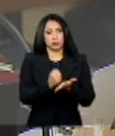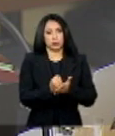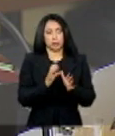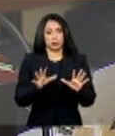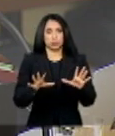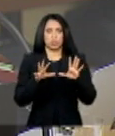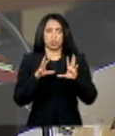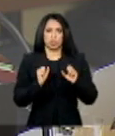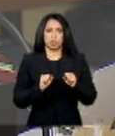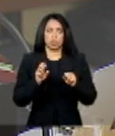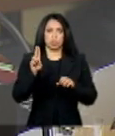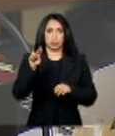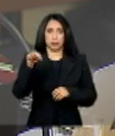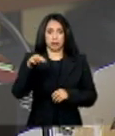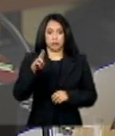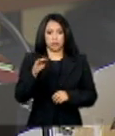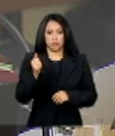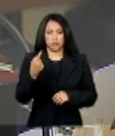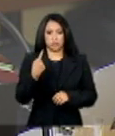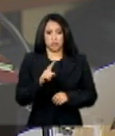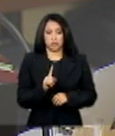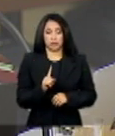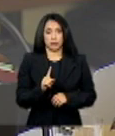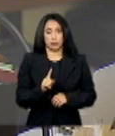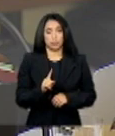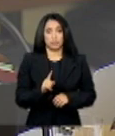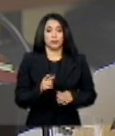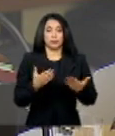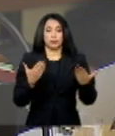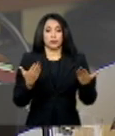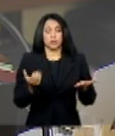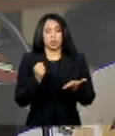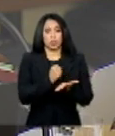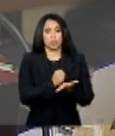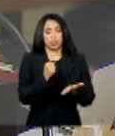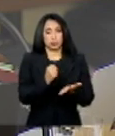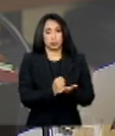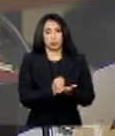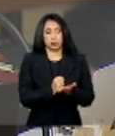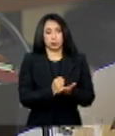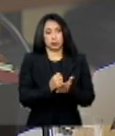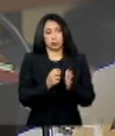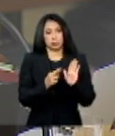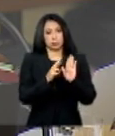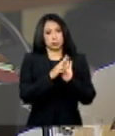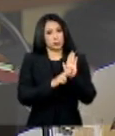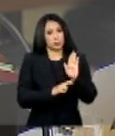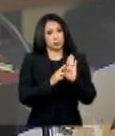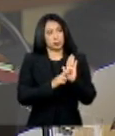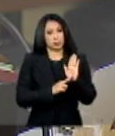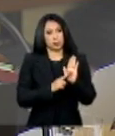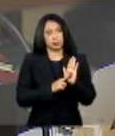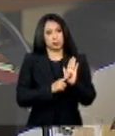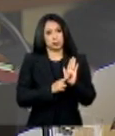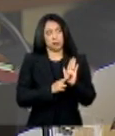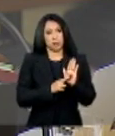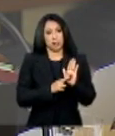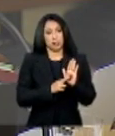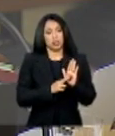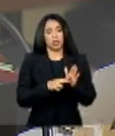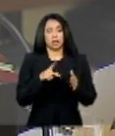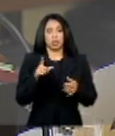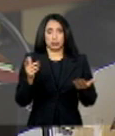pela união este contratos de concessão remetem à normatização vigente de modo que